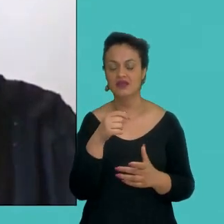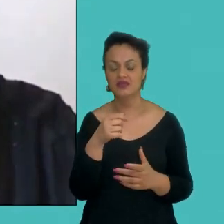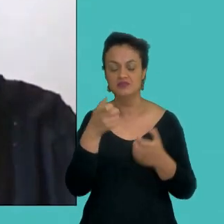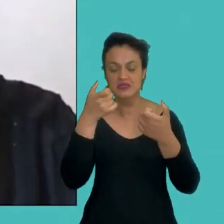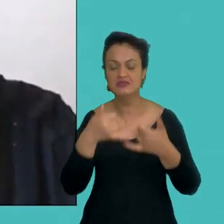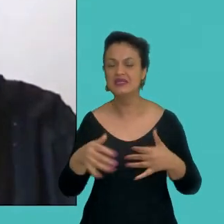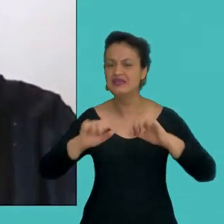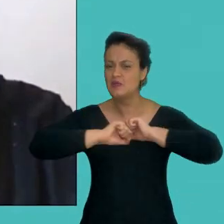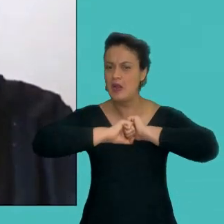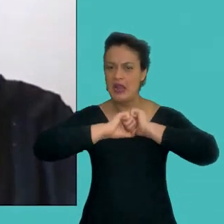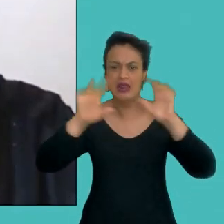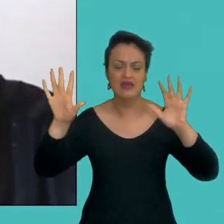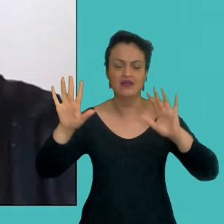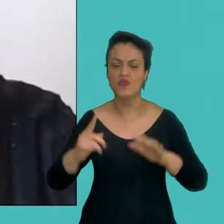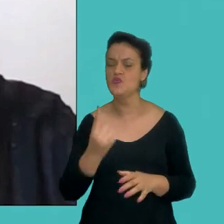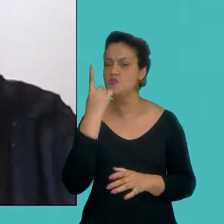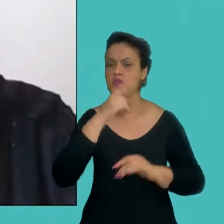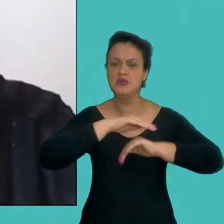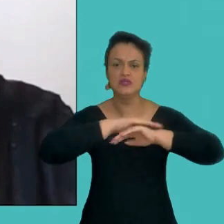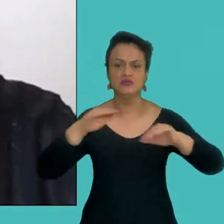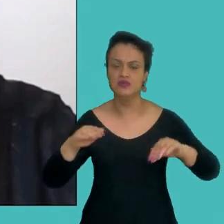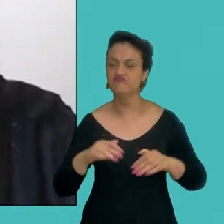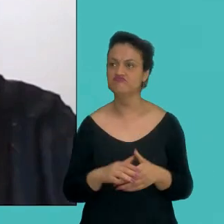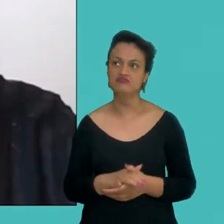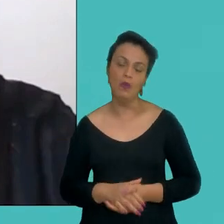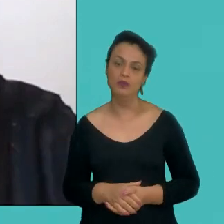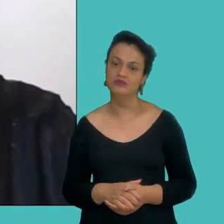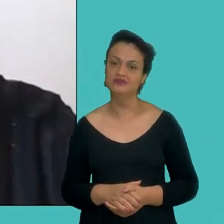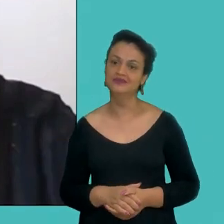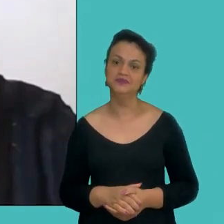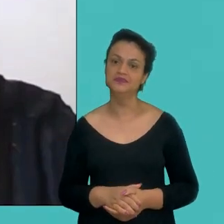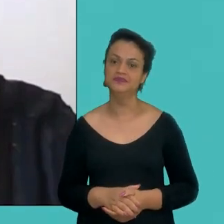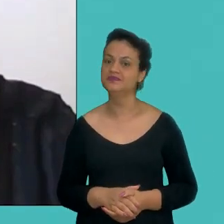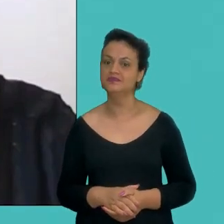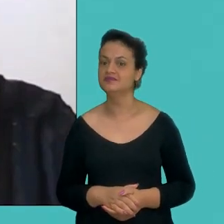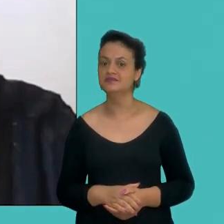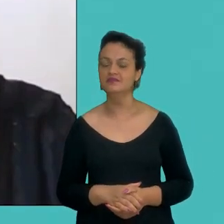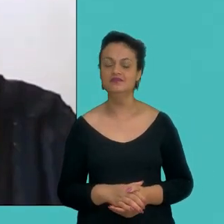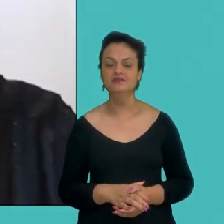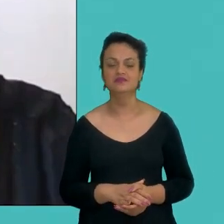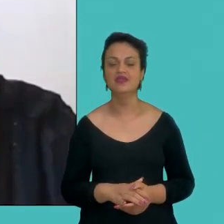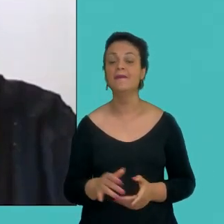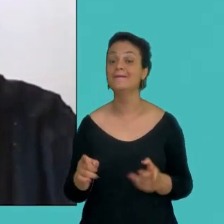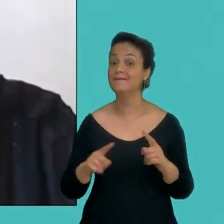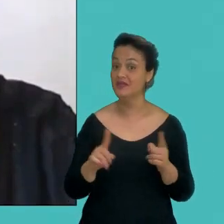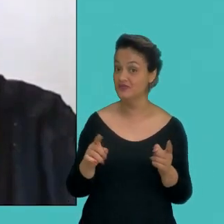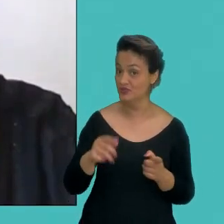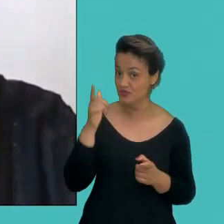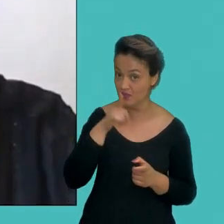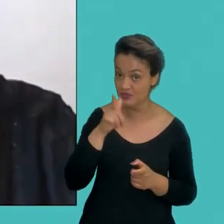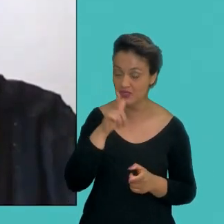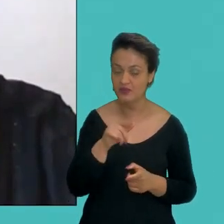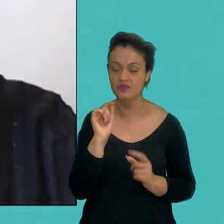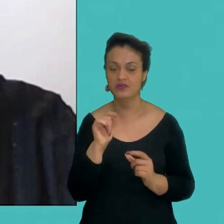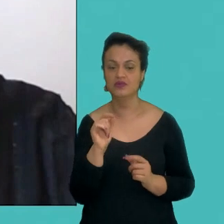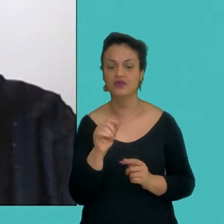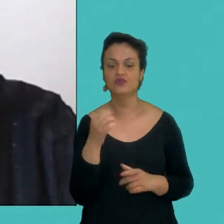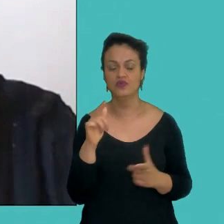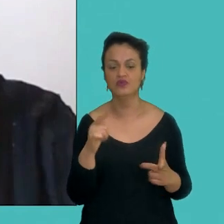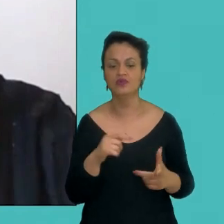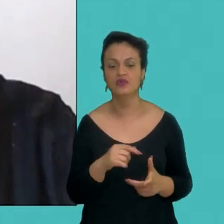uma definição absolutamente impermeável e fechada do que seja fake news. Mas nós estamos